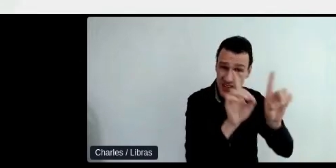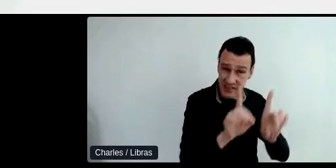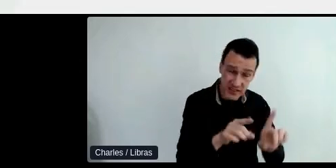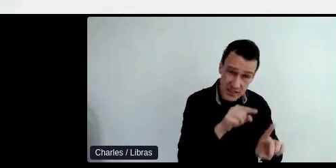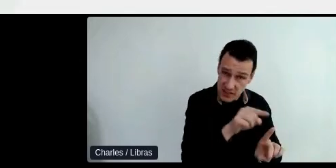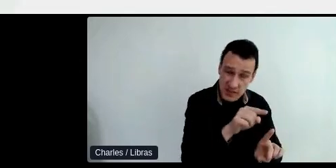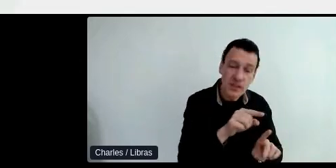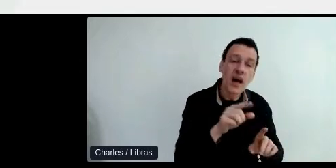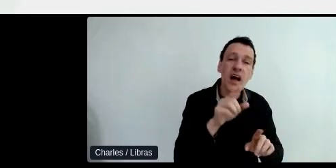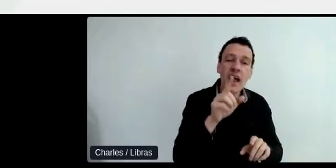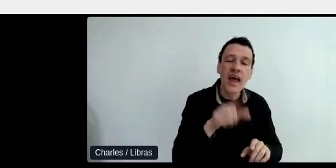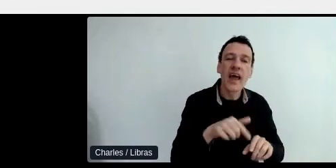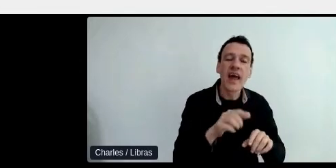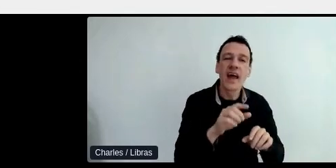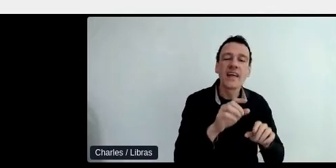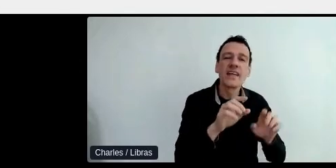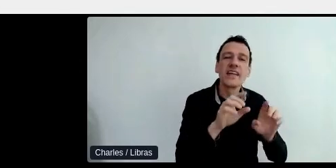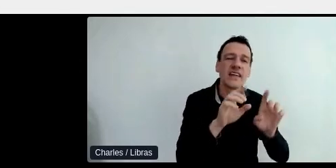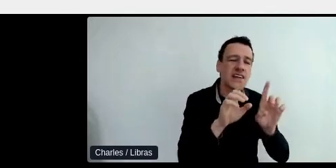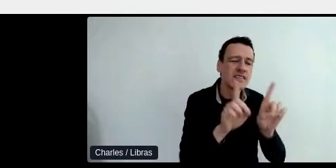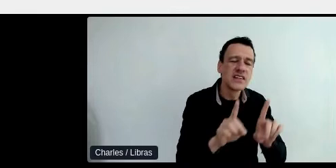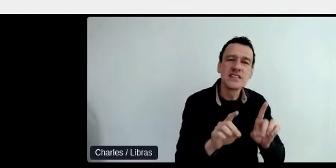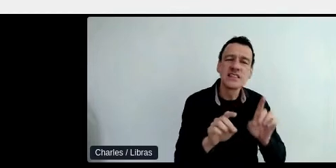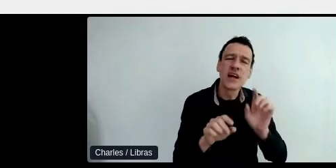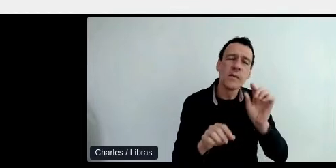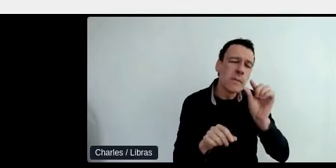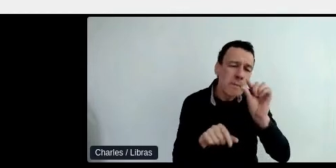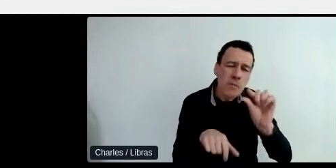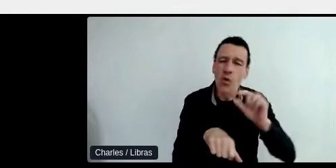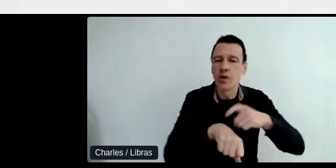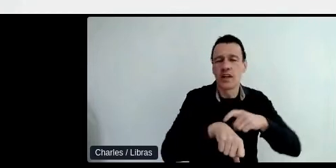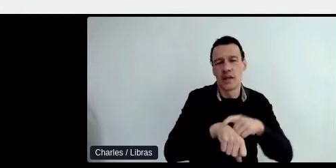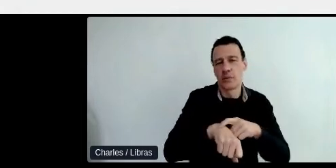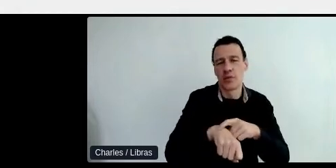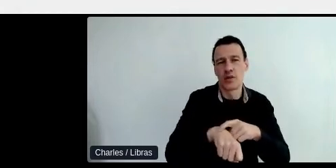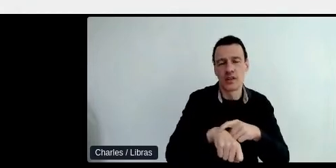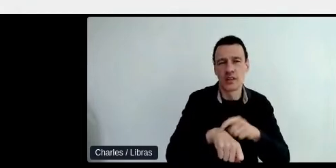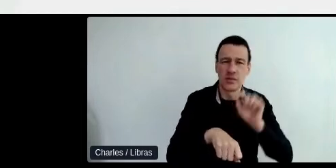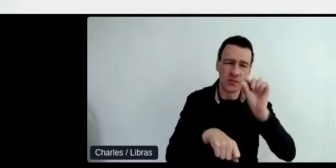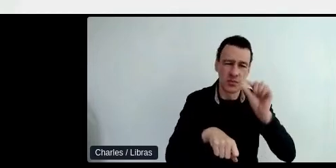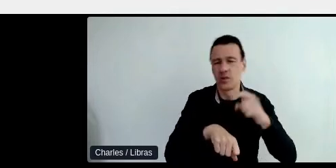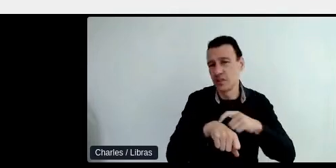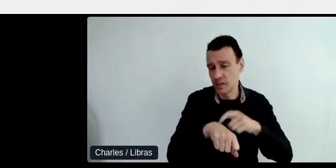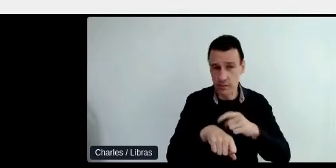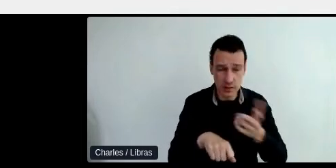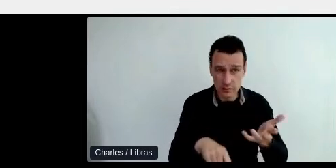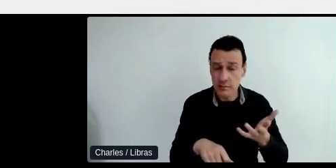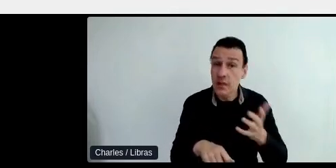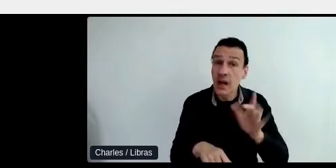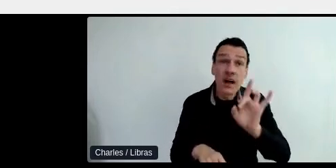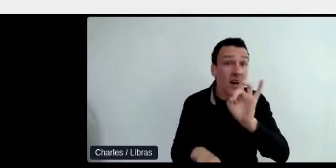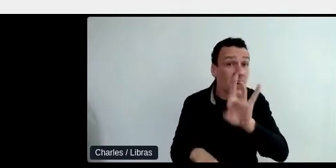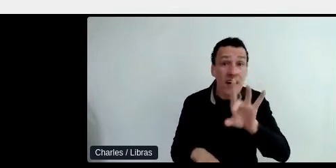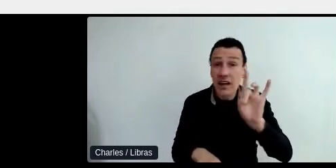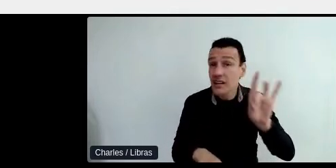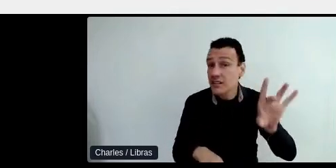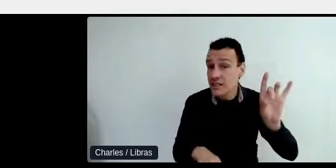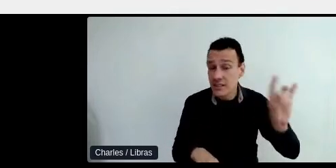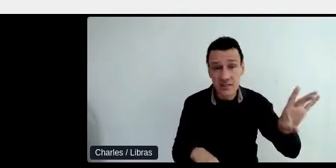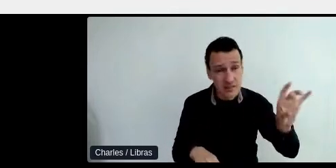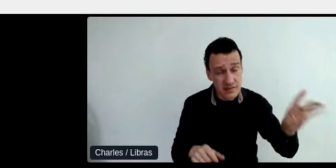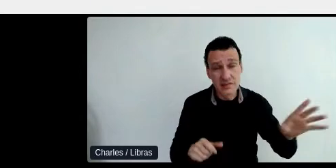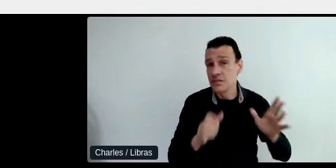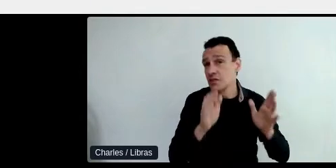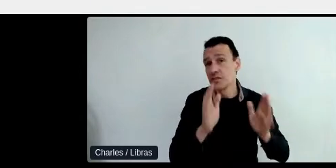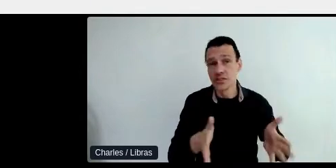as deficiências momentâneas. Essa praticamente todo mundo passa várias vezes, ou uma ou várias vezes no dia,